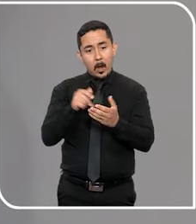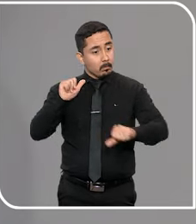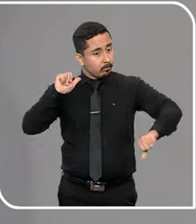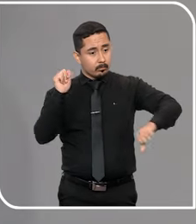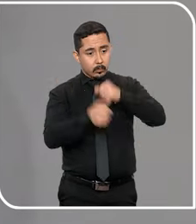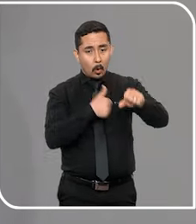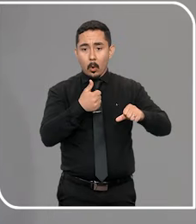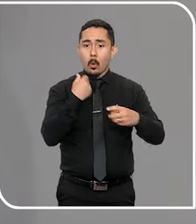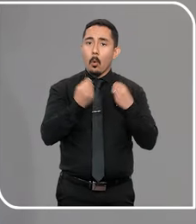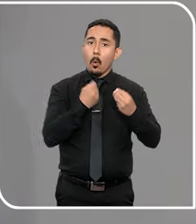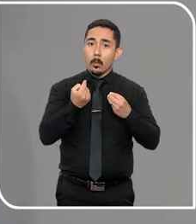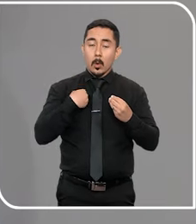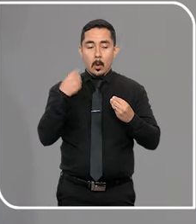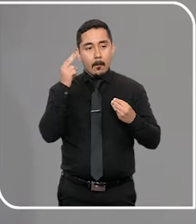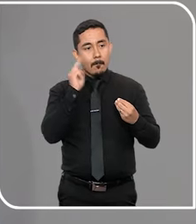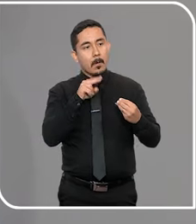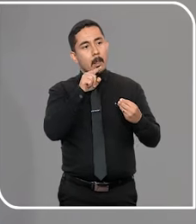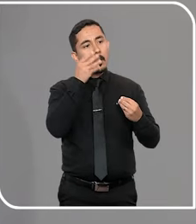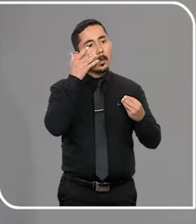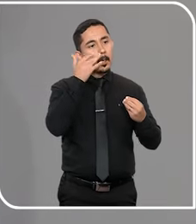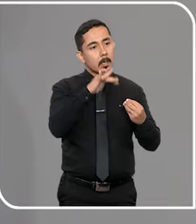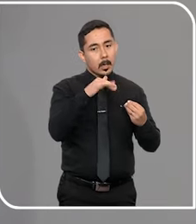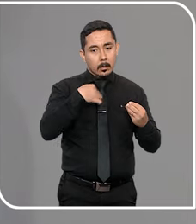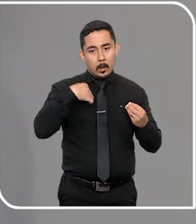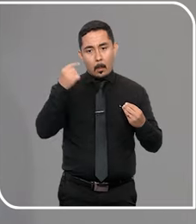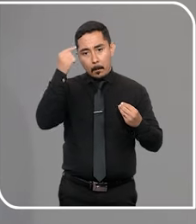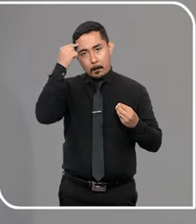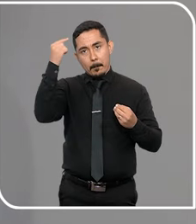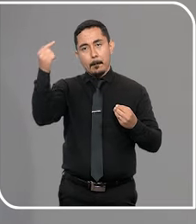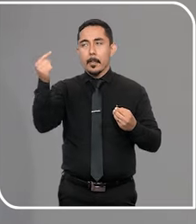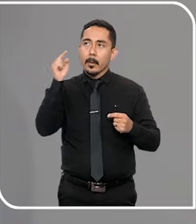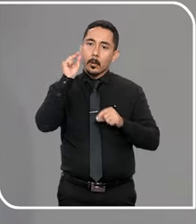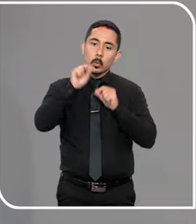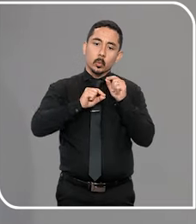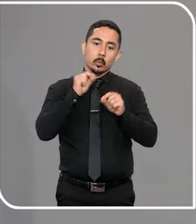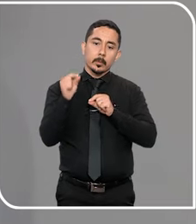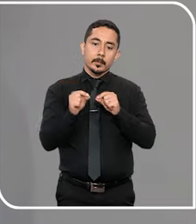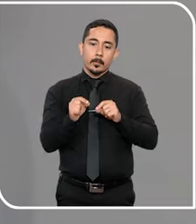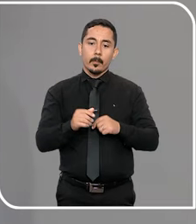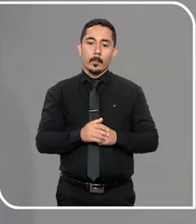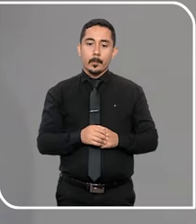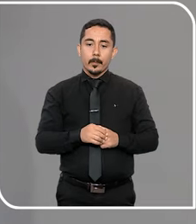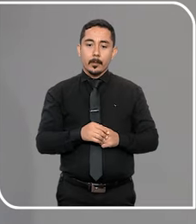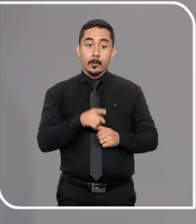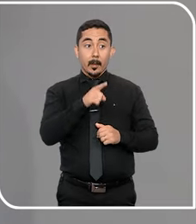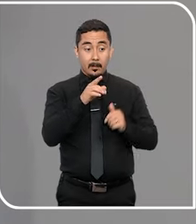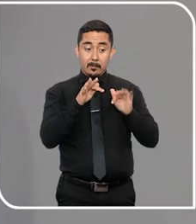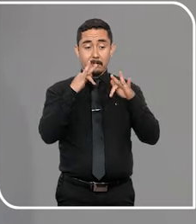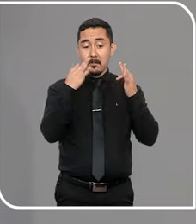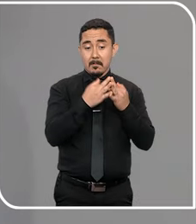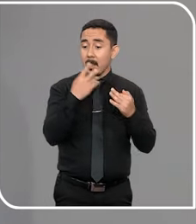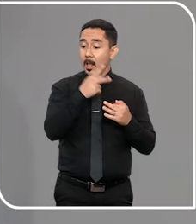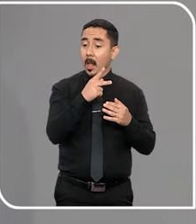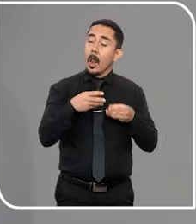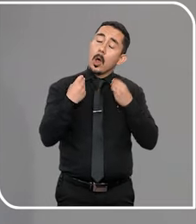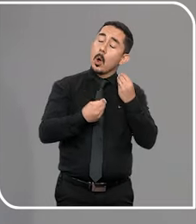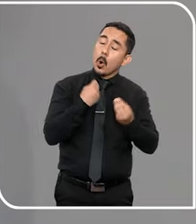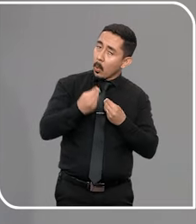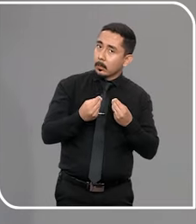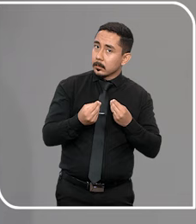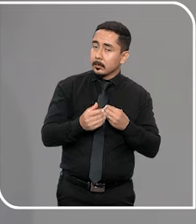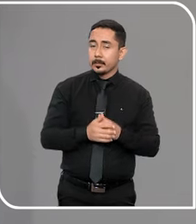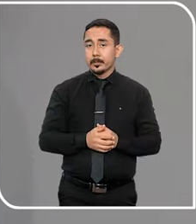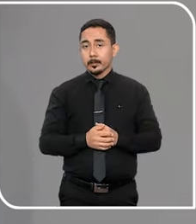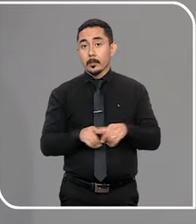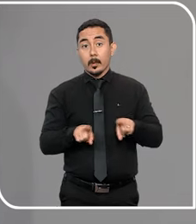precisa mudar isso e quando eu olho uma criança dessa o que me vem muito na cabeça Gente É Assim como é a família